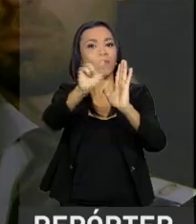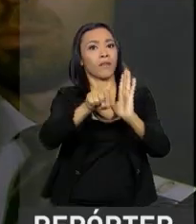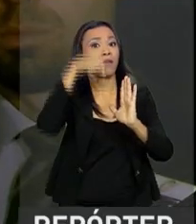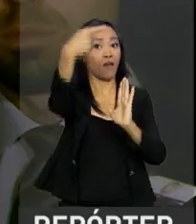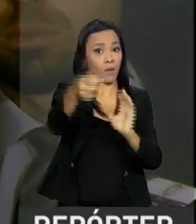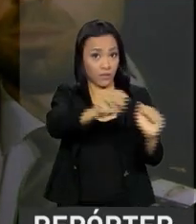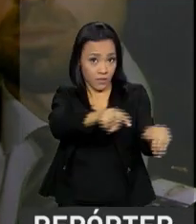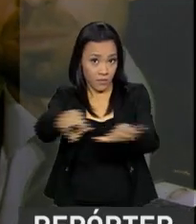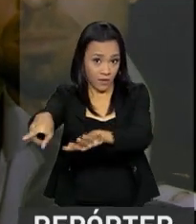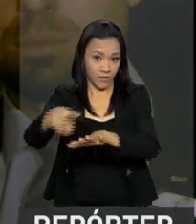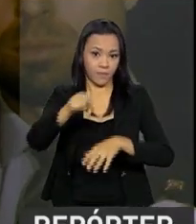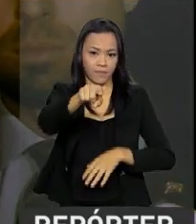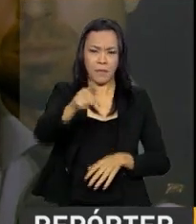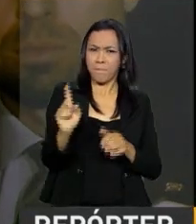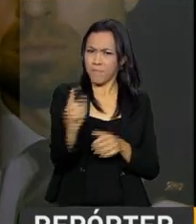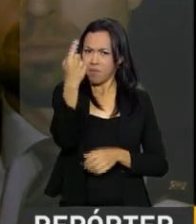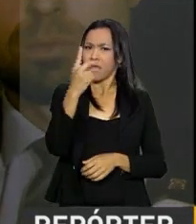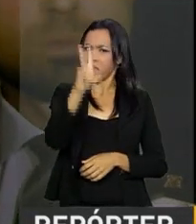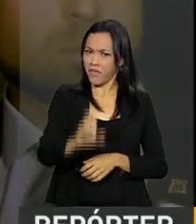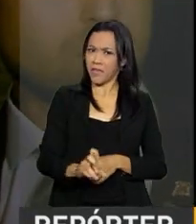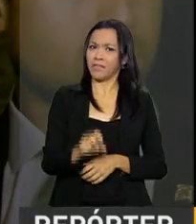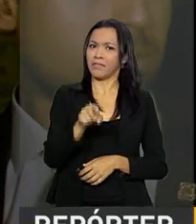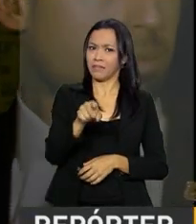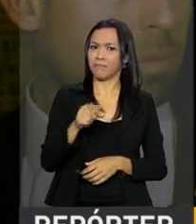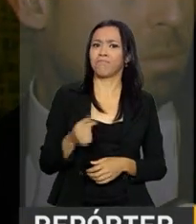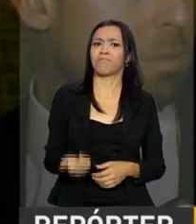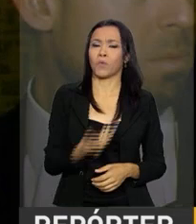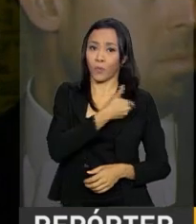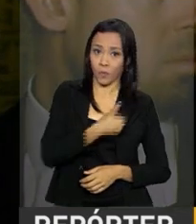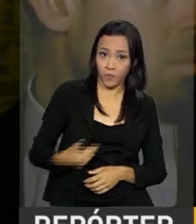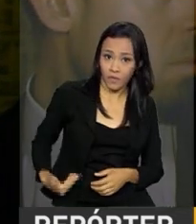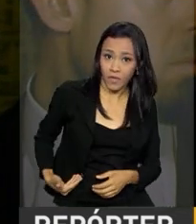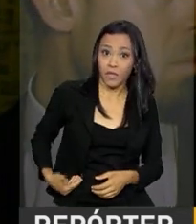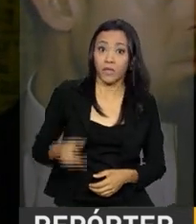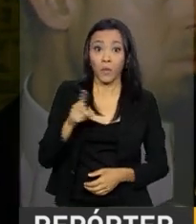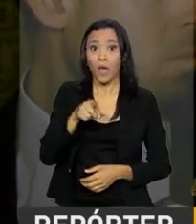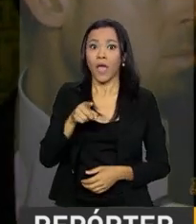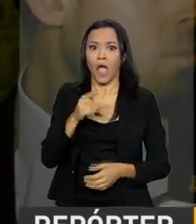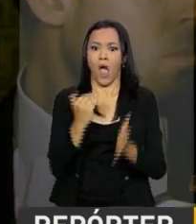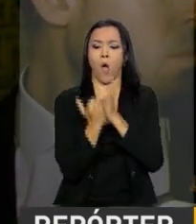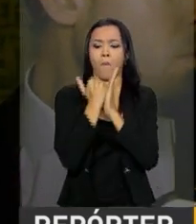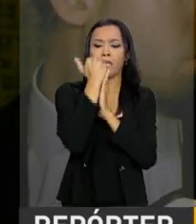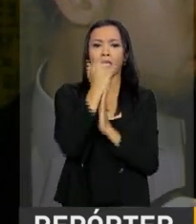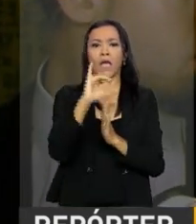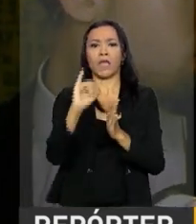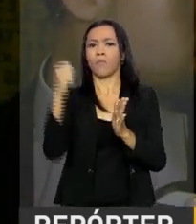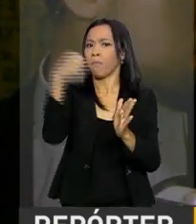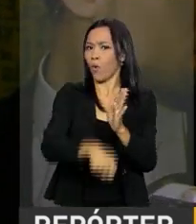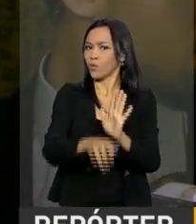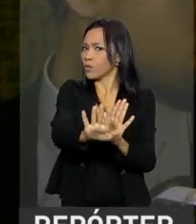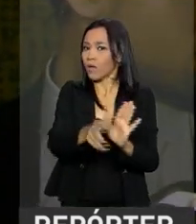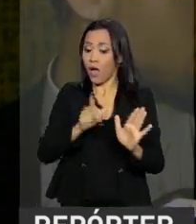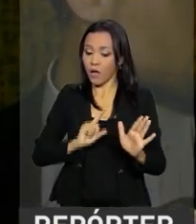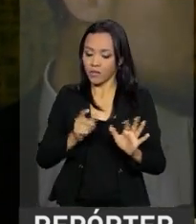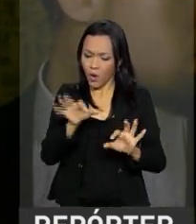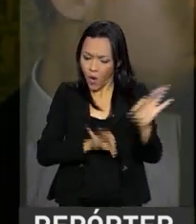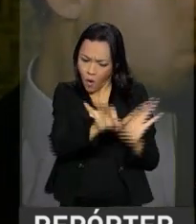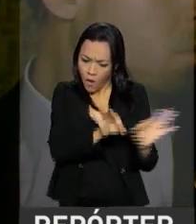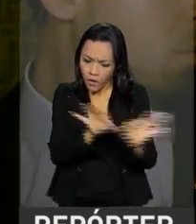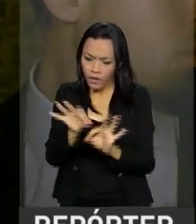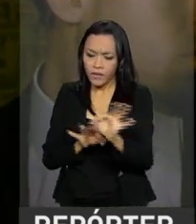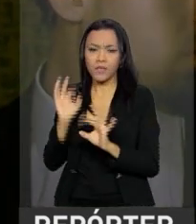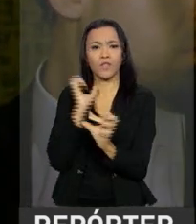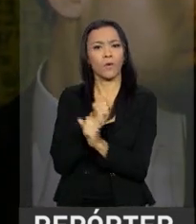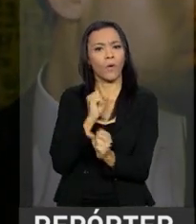semana. Pela primeira vez, um governo não faz o fácil, que é aumentar impostos, reorganiza as contas. E o que a gente tem que entender é